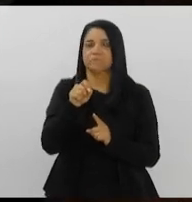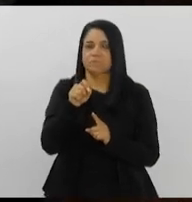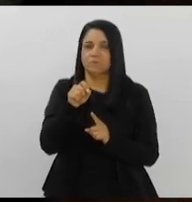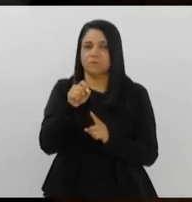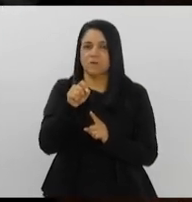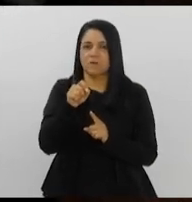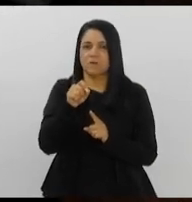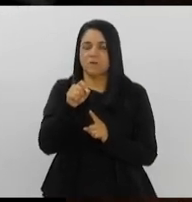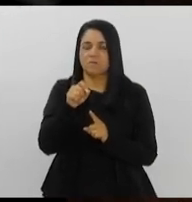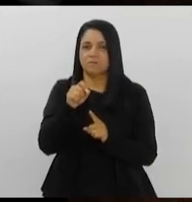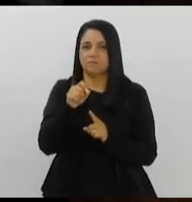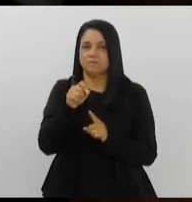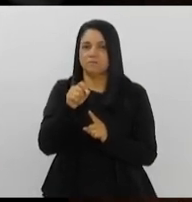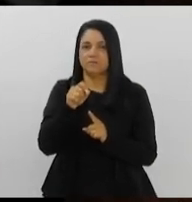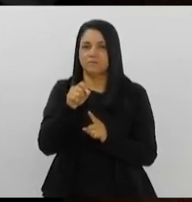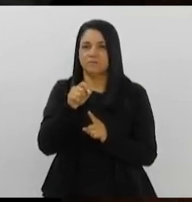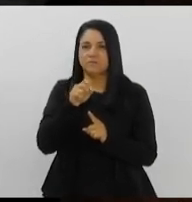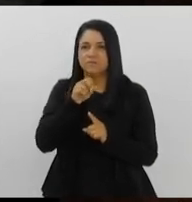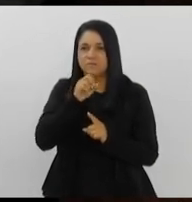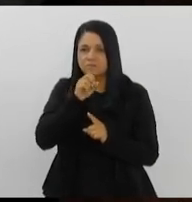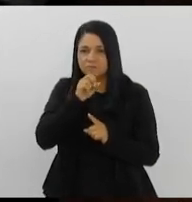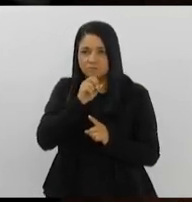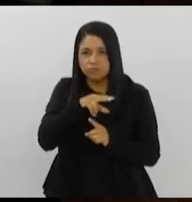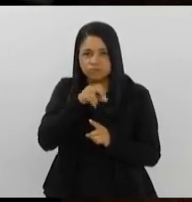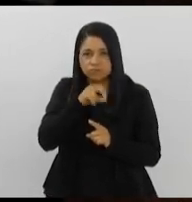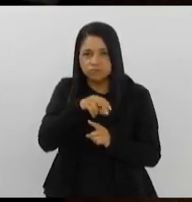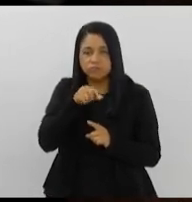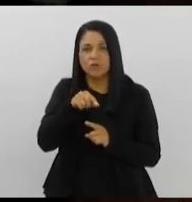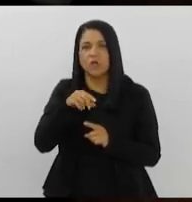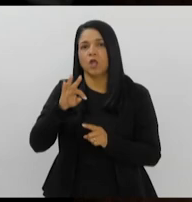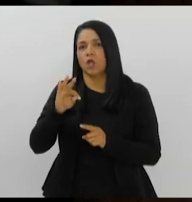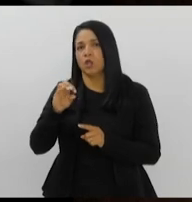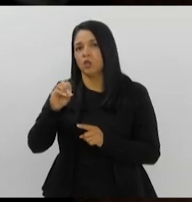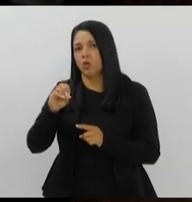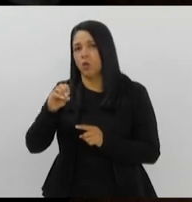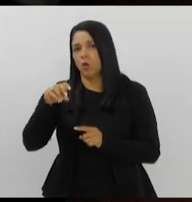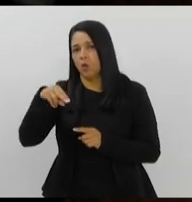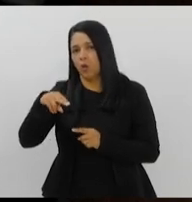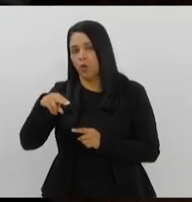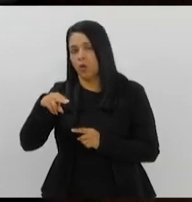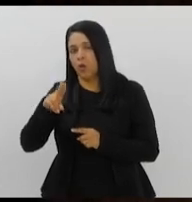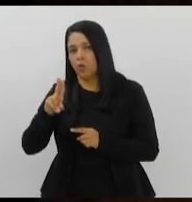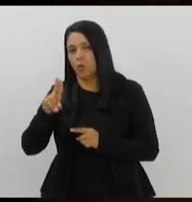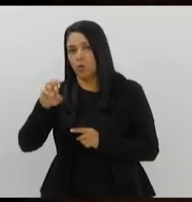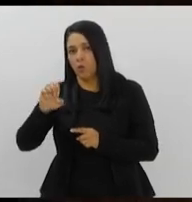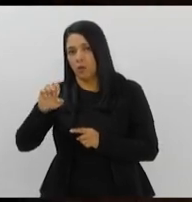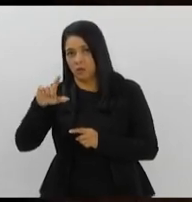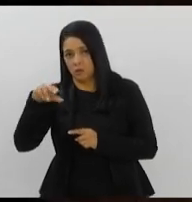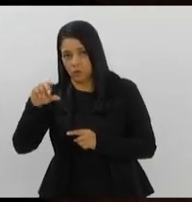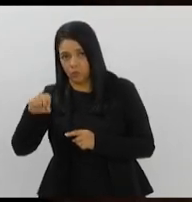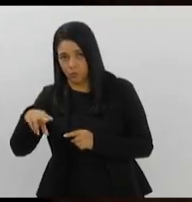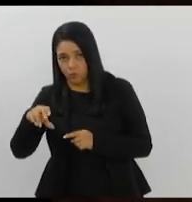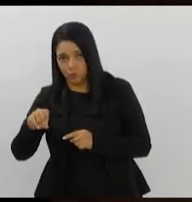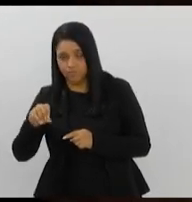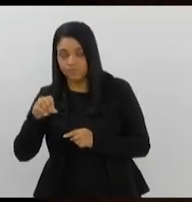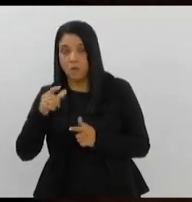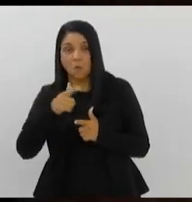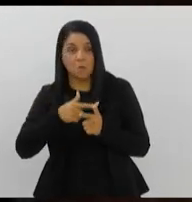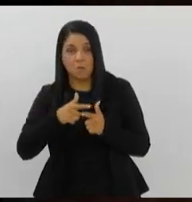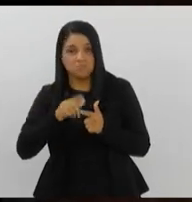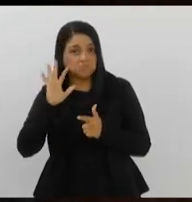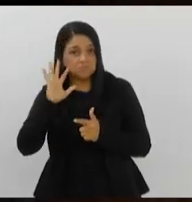a contaminação da área por tolueno. Problema ainda sem